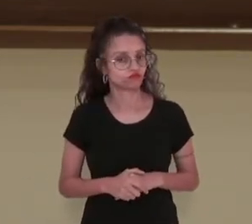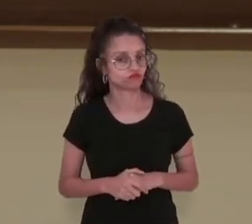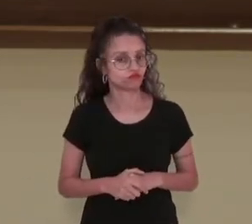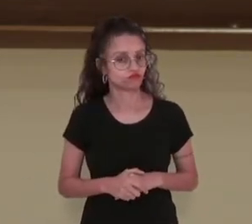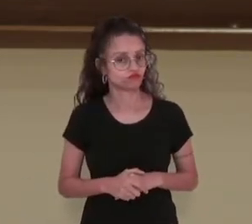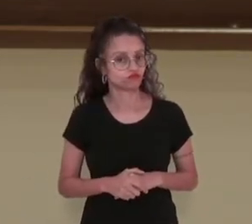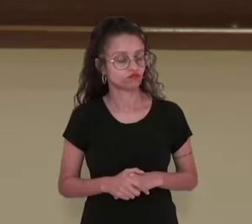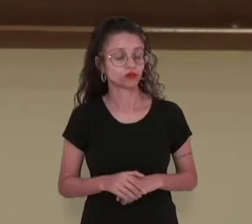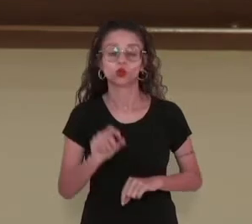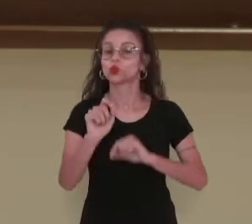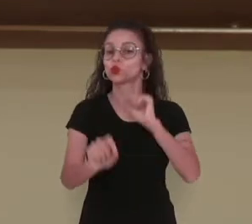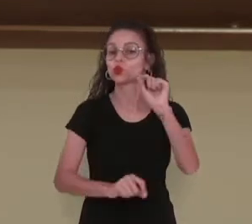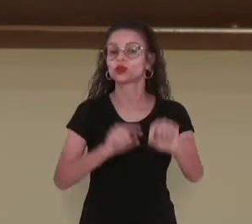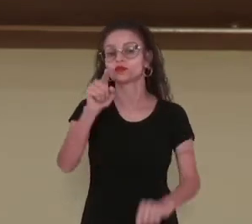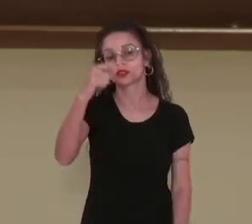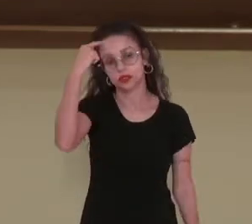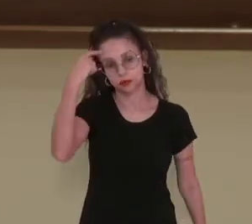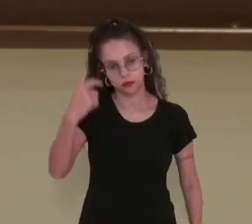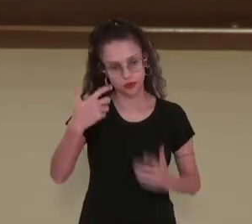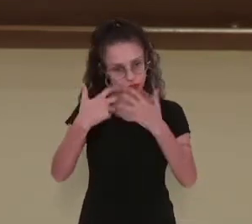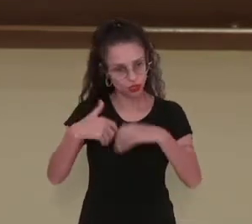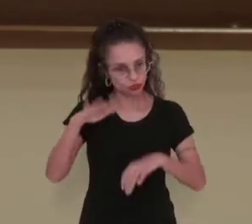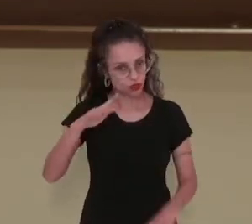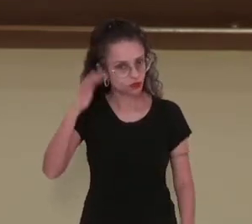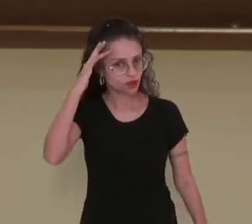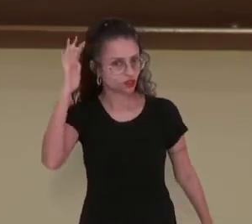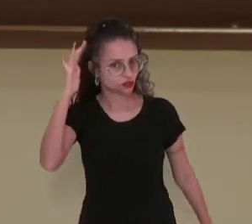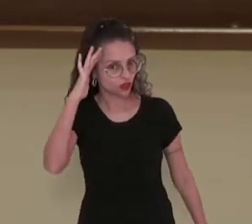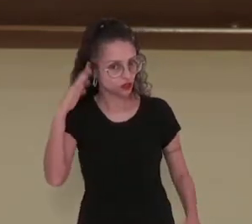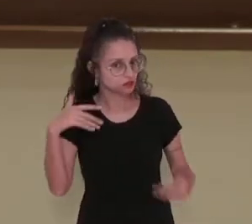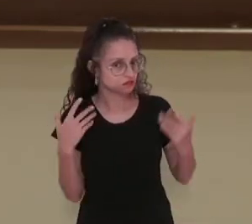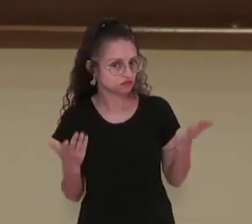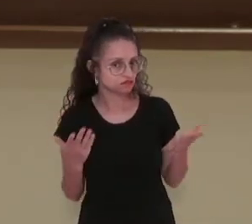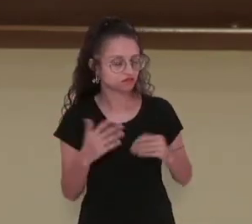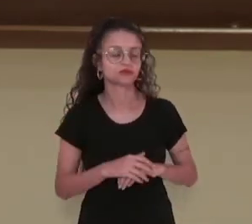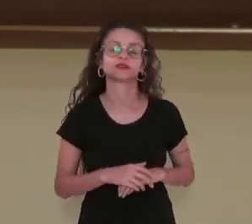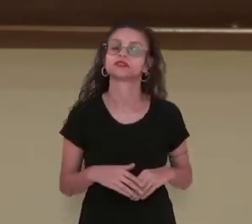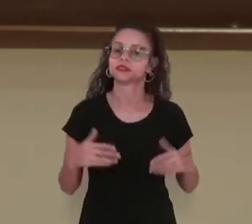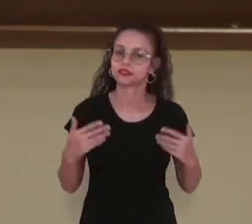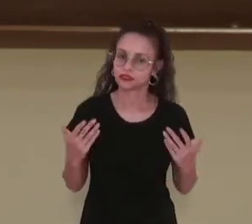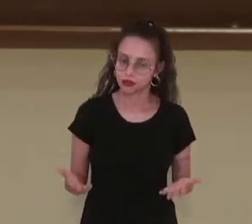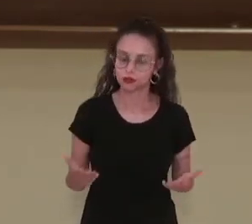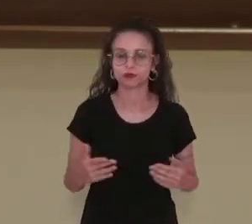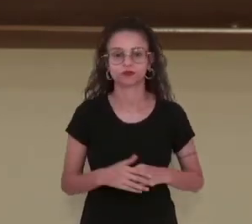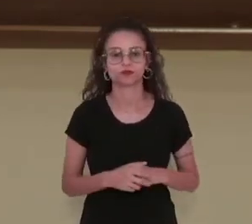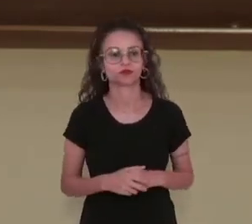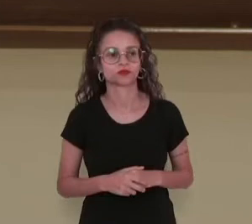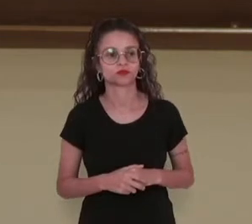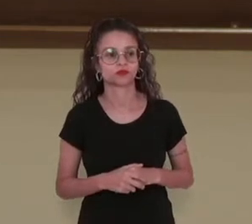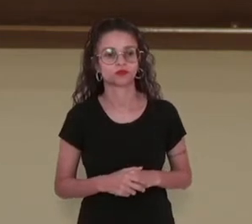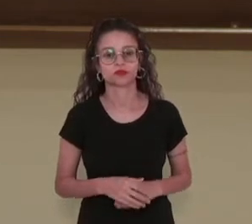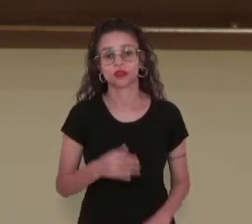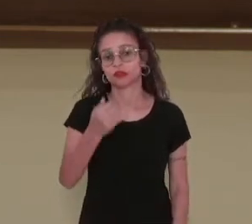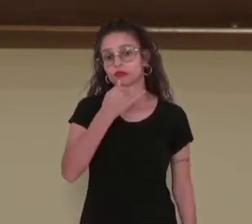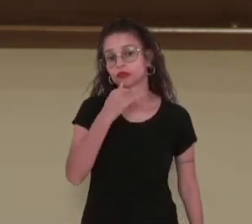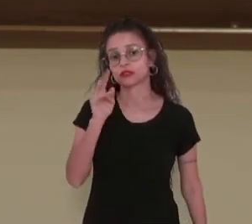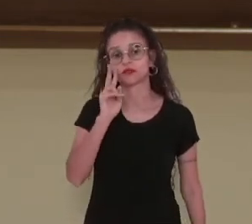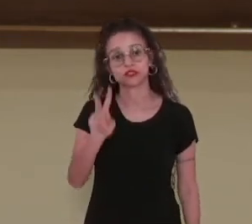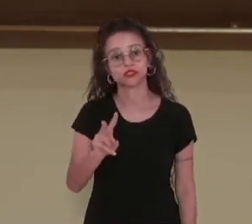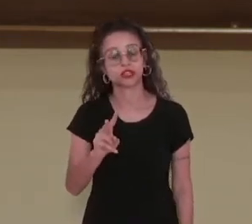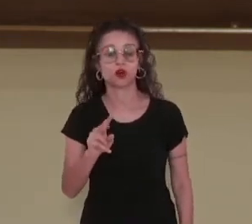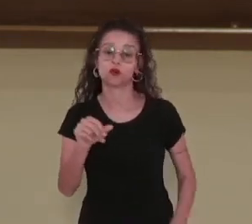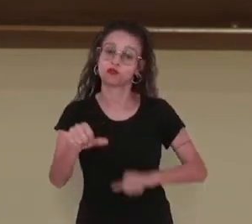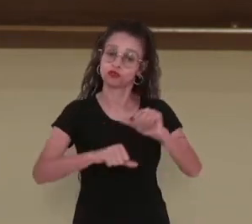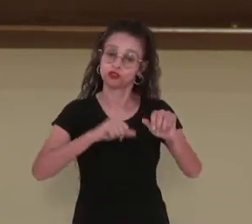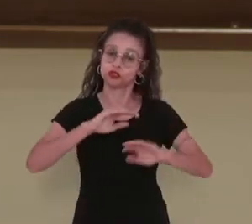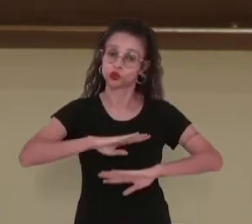O que vocês pensaram? Já imaginaram alguma coisa? Então, triste visão, modifique a